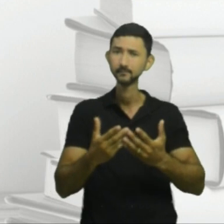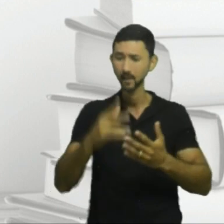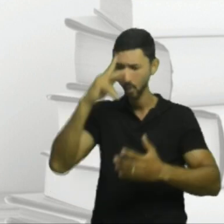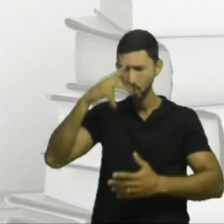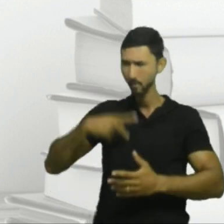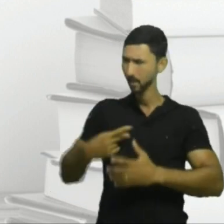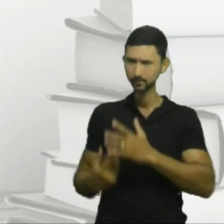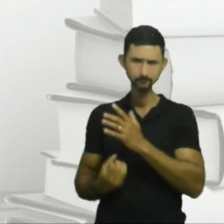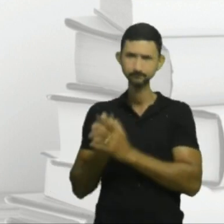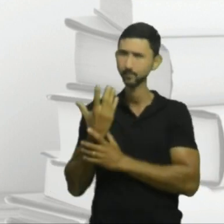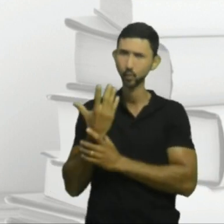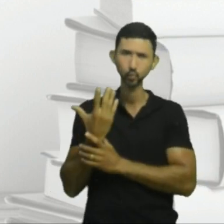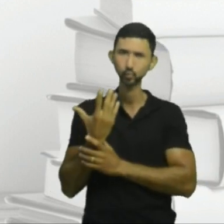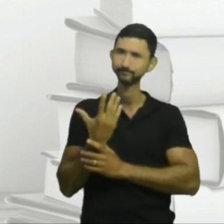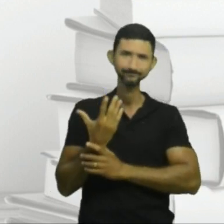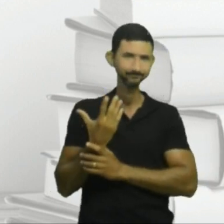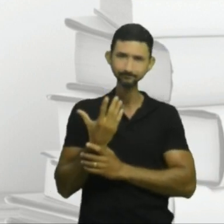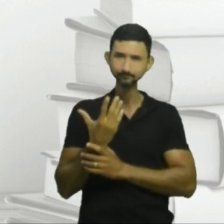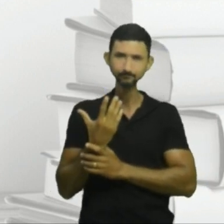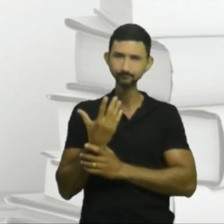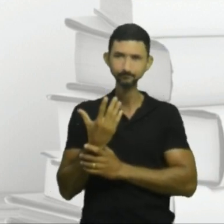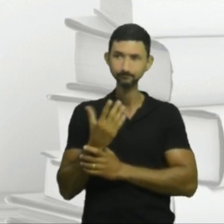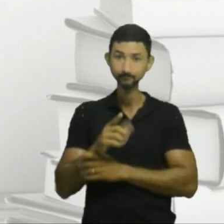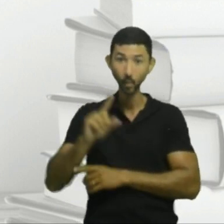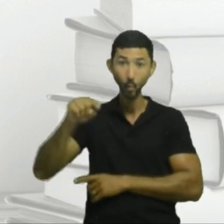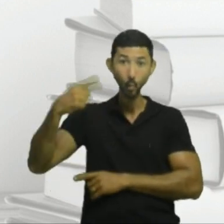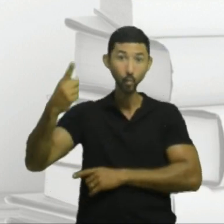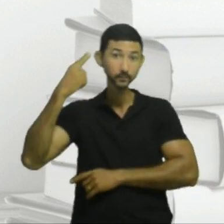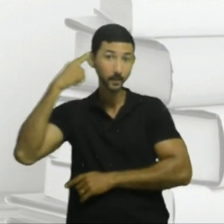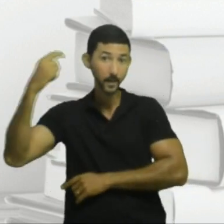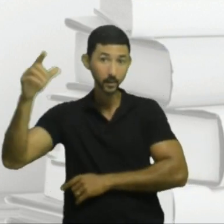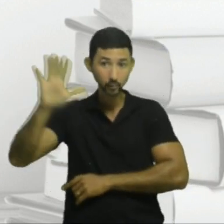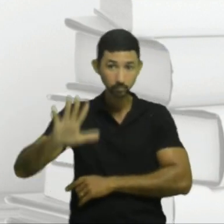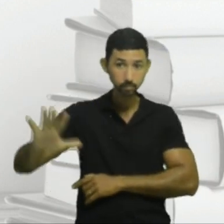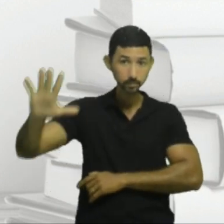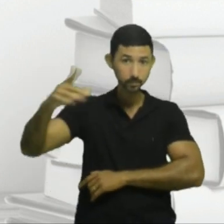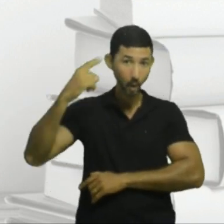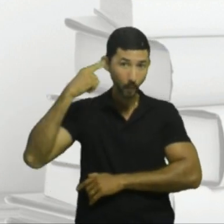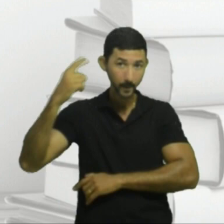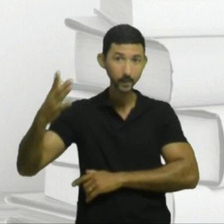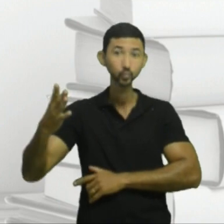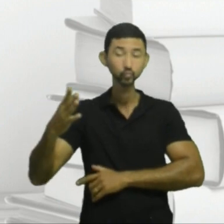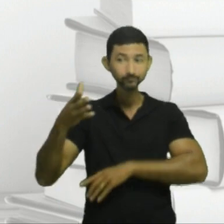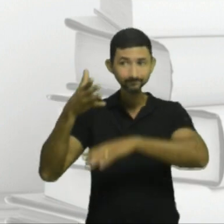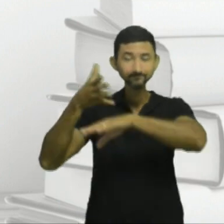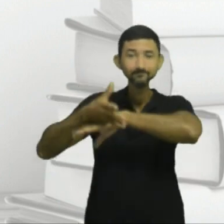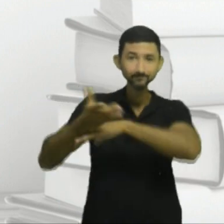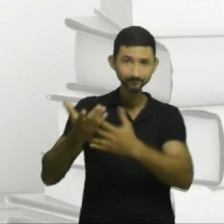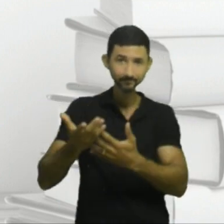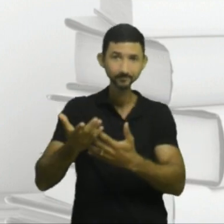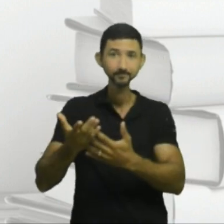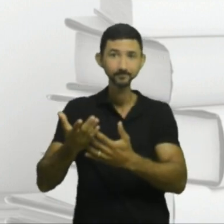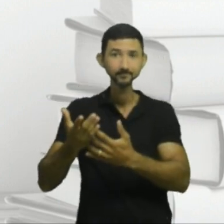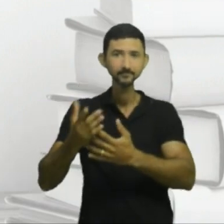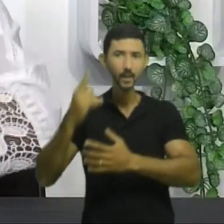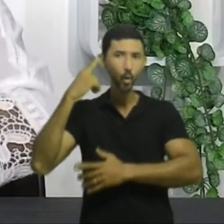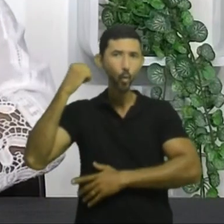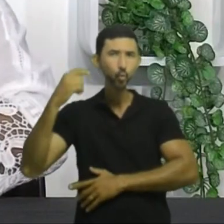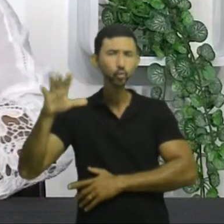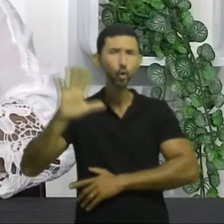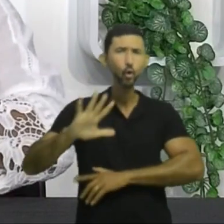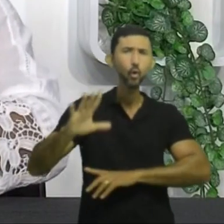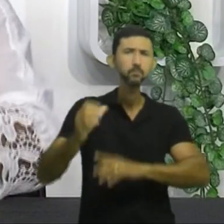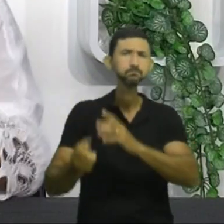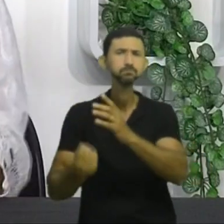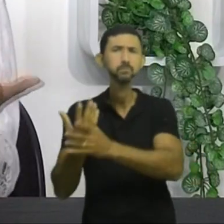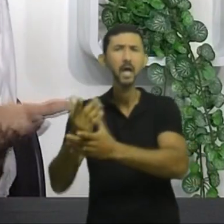nós. Nós inferimos neles, nós estamos muitas vezes neles, mas são sons que são